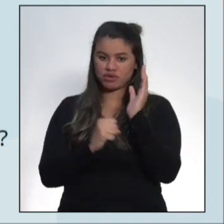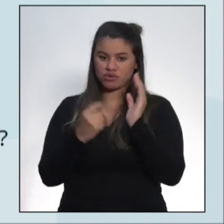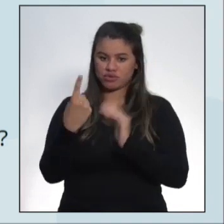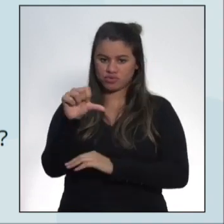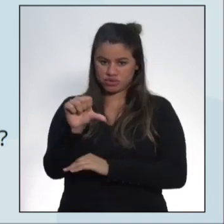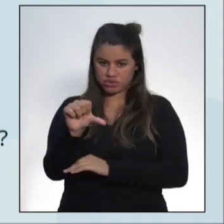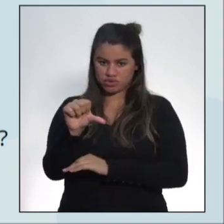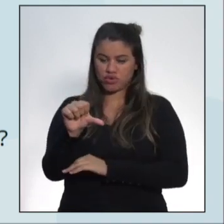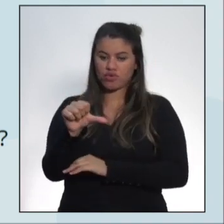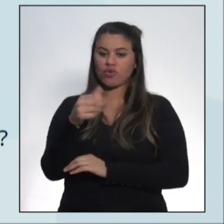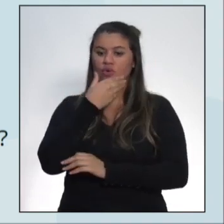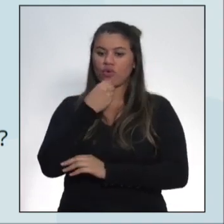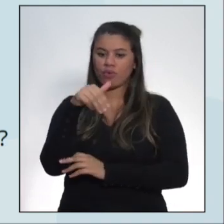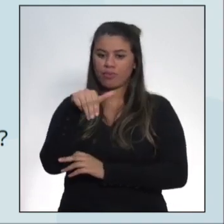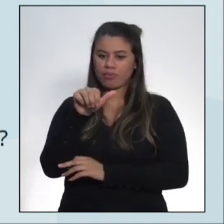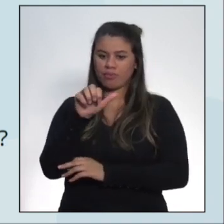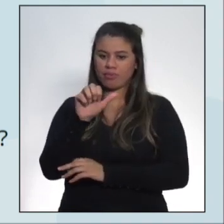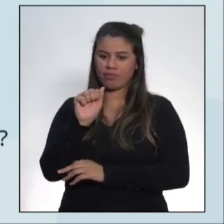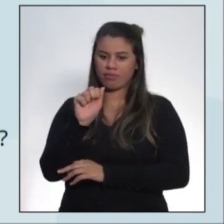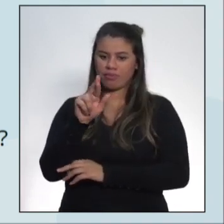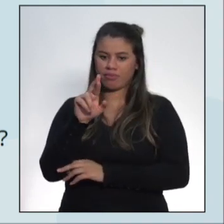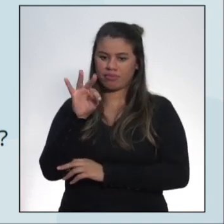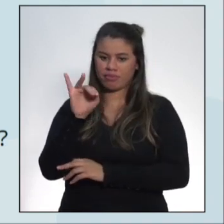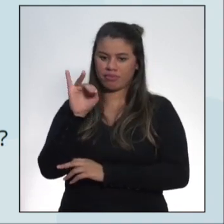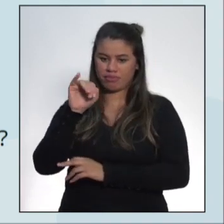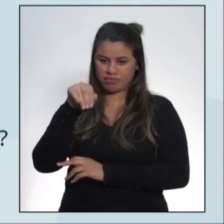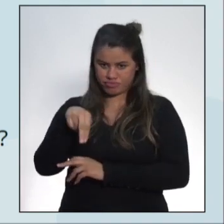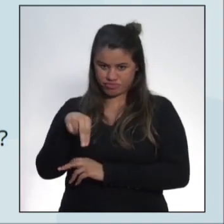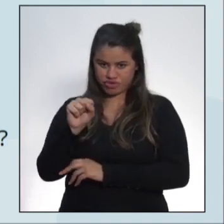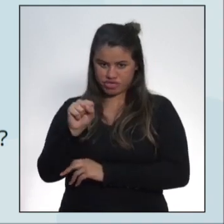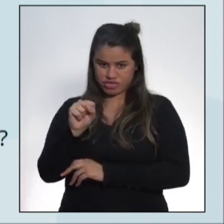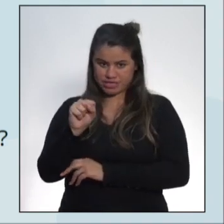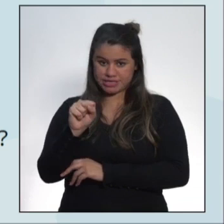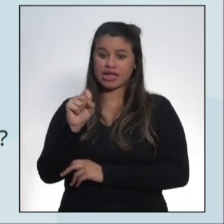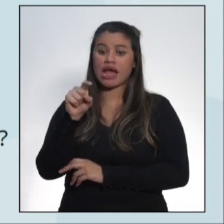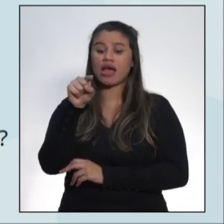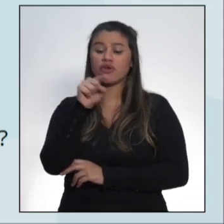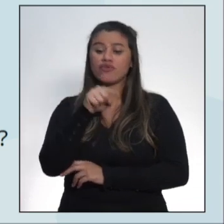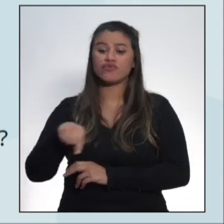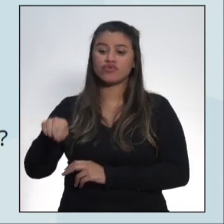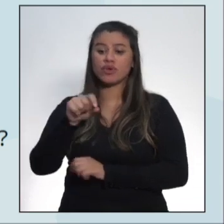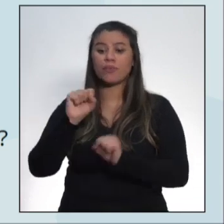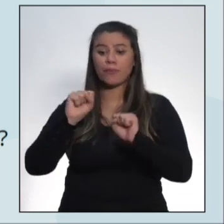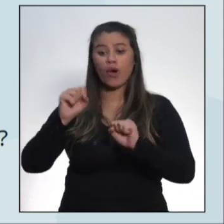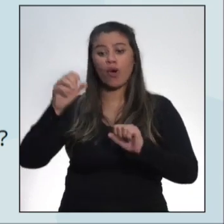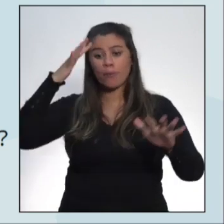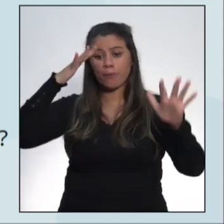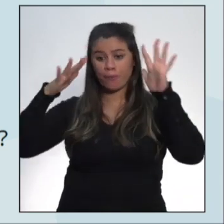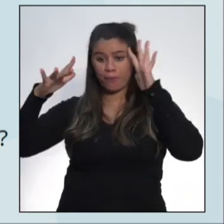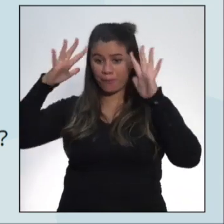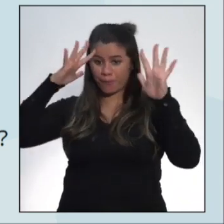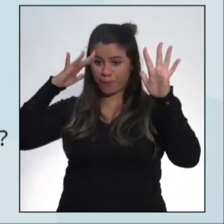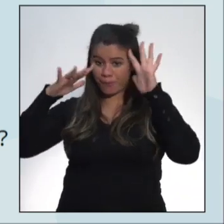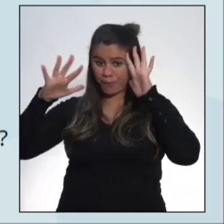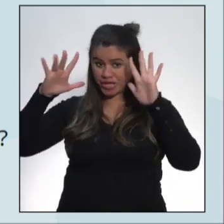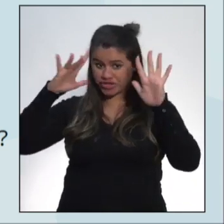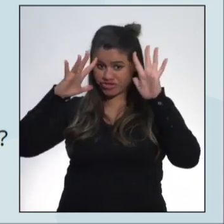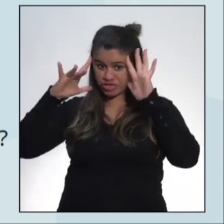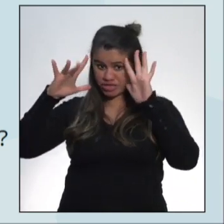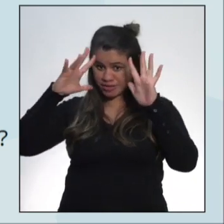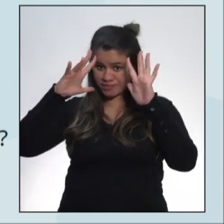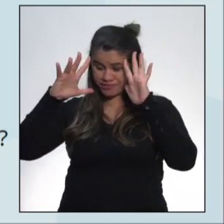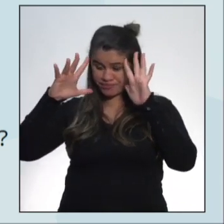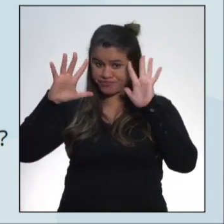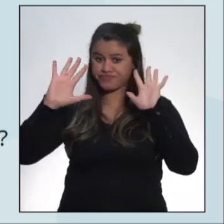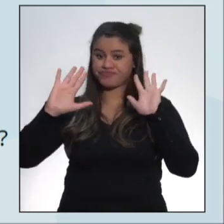de costumes, né? Temos 3 perguntinhas para você no chat. Então, leremos um texto chamado